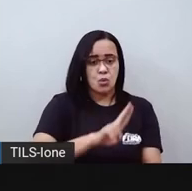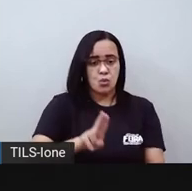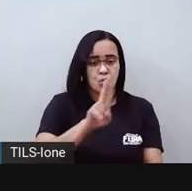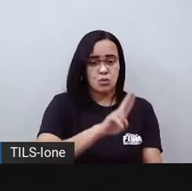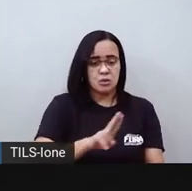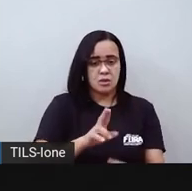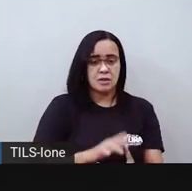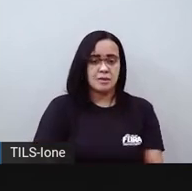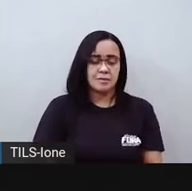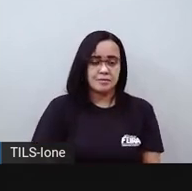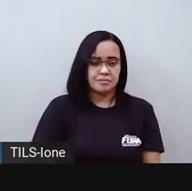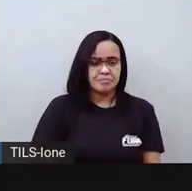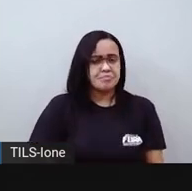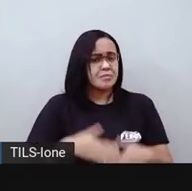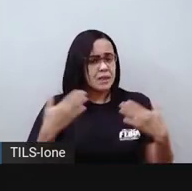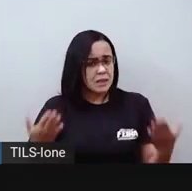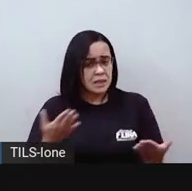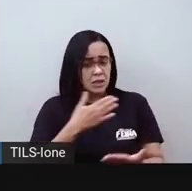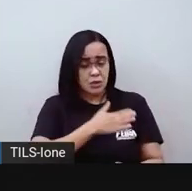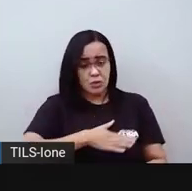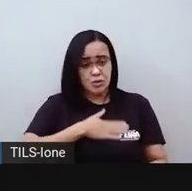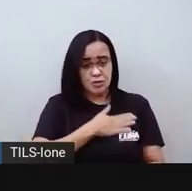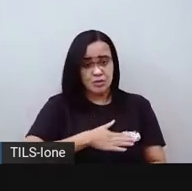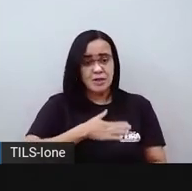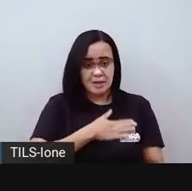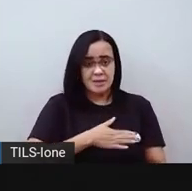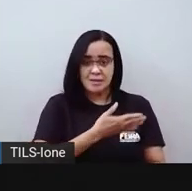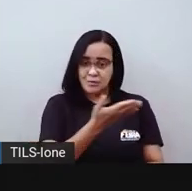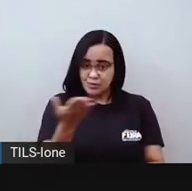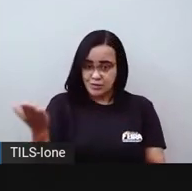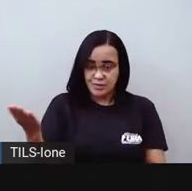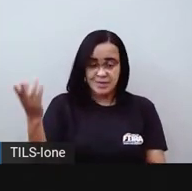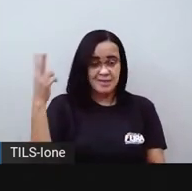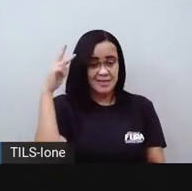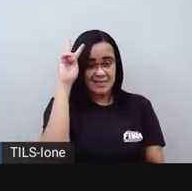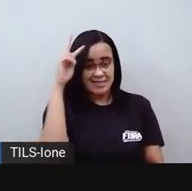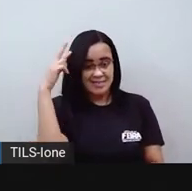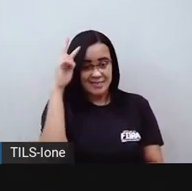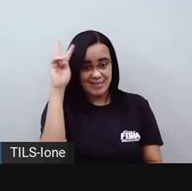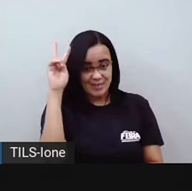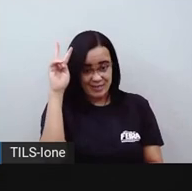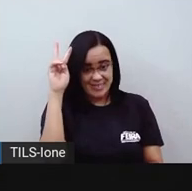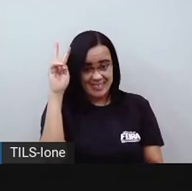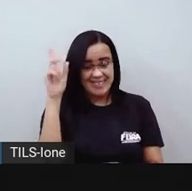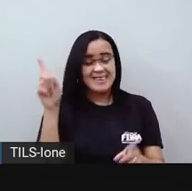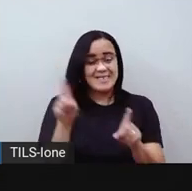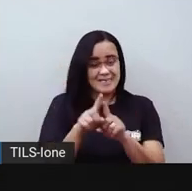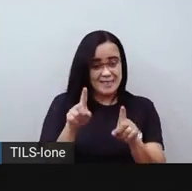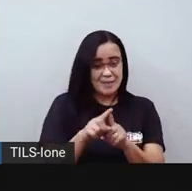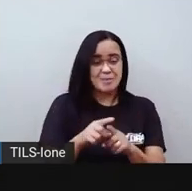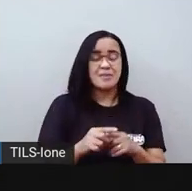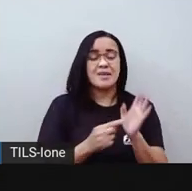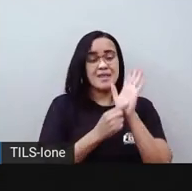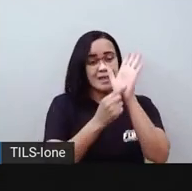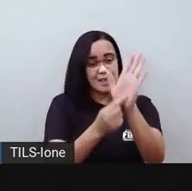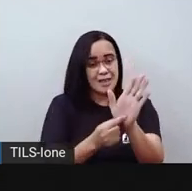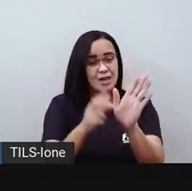aí, gostou? Vocês gostaram da história? E gostaram dos nomes dos animais que vocês